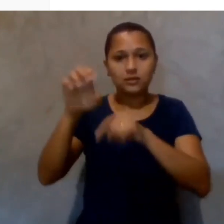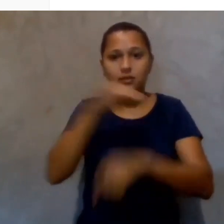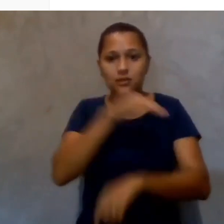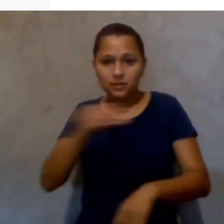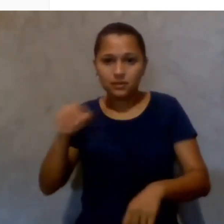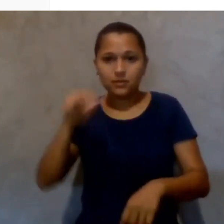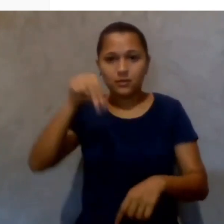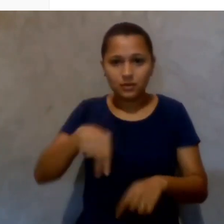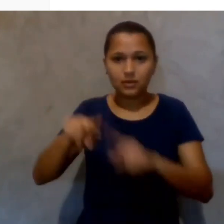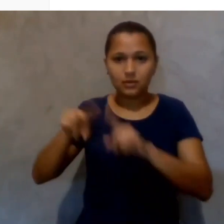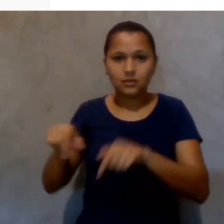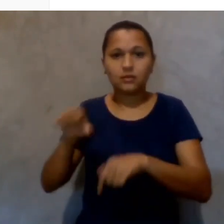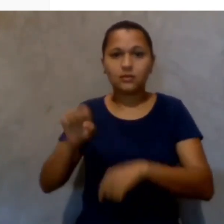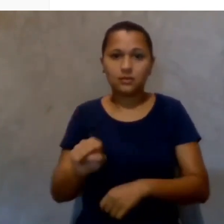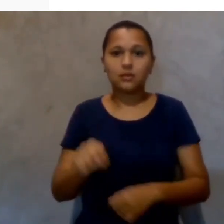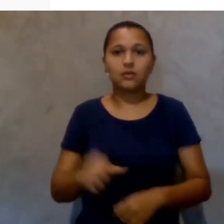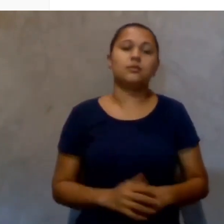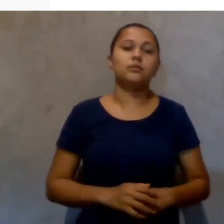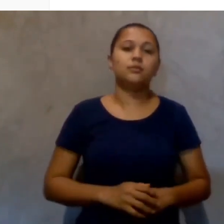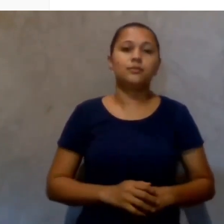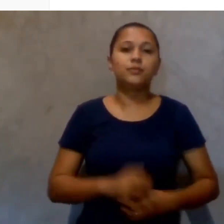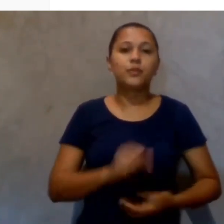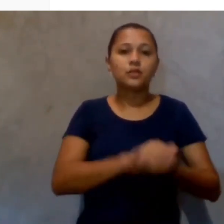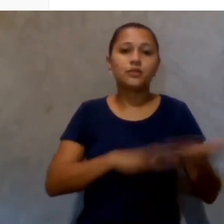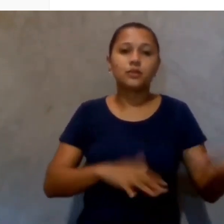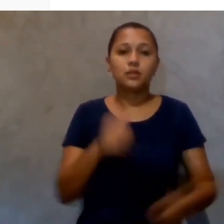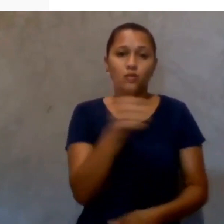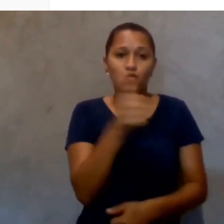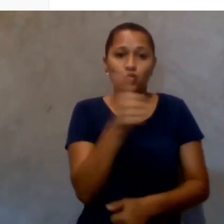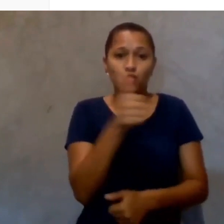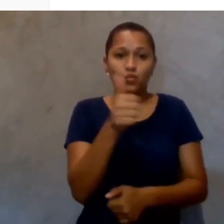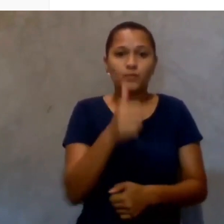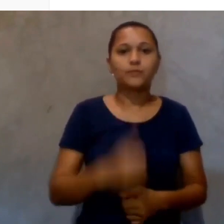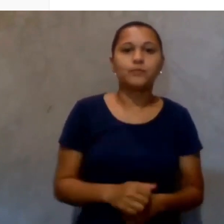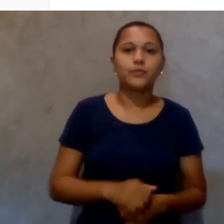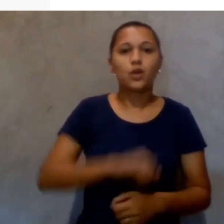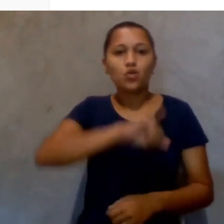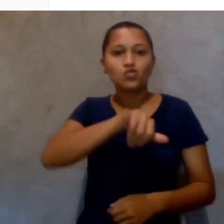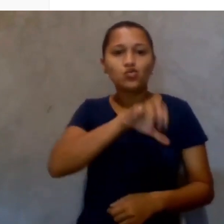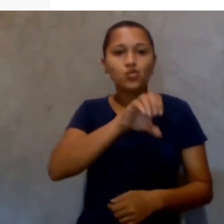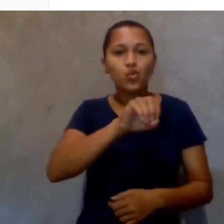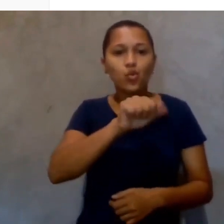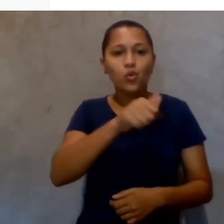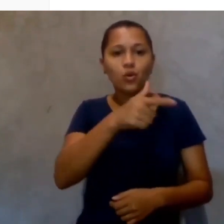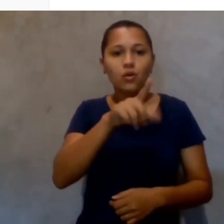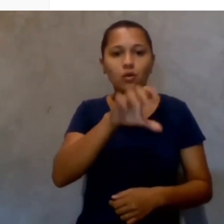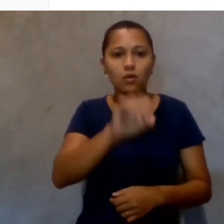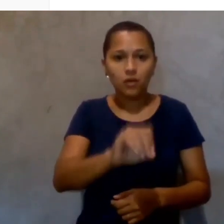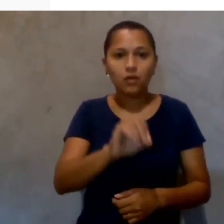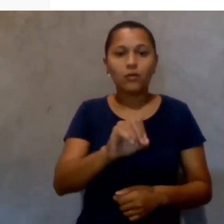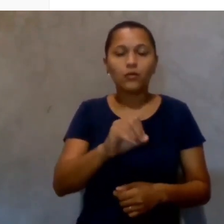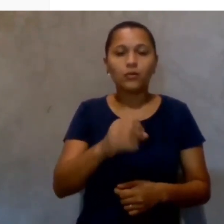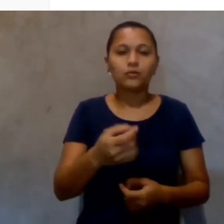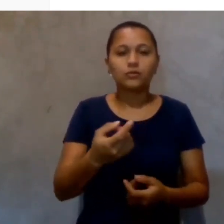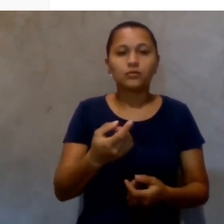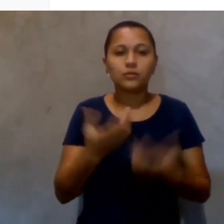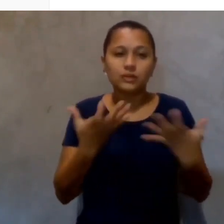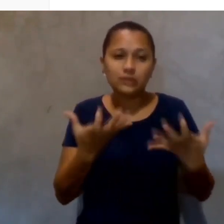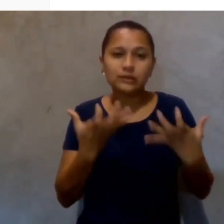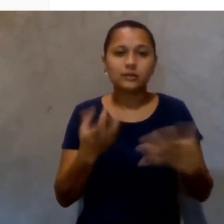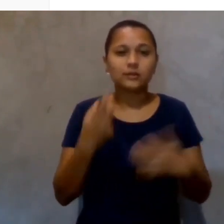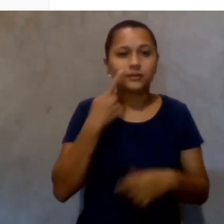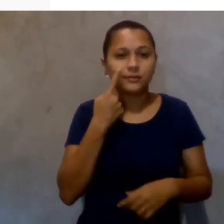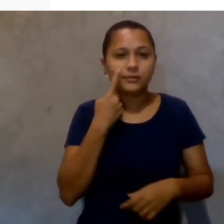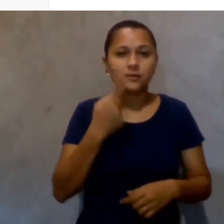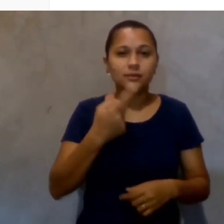gente resolver essa questão, ou seja, responder a essa pergunta, primeiramente nós vamos ter que encontrar o número de elementos do